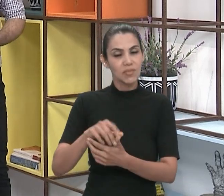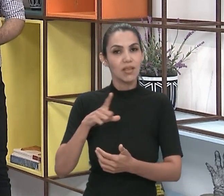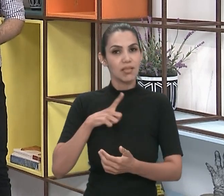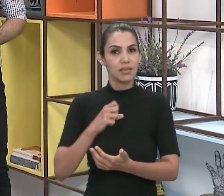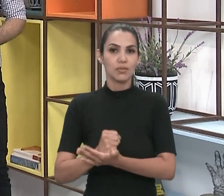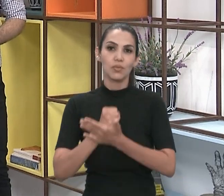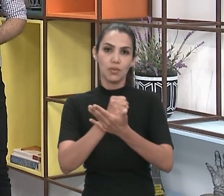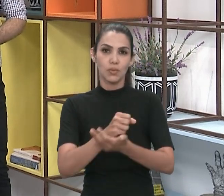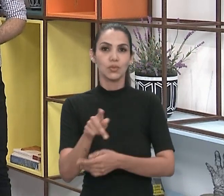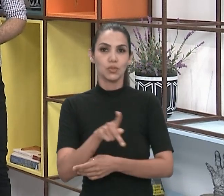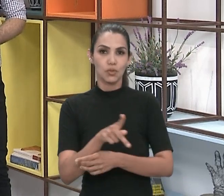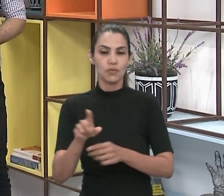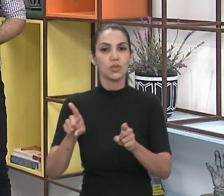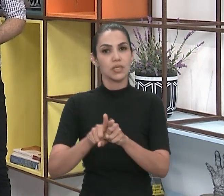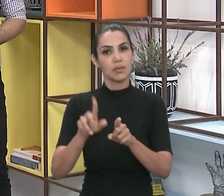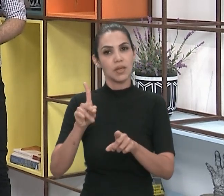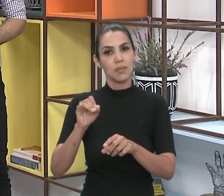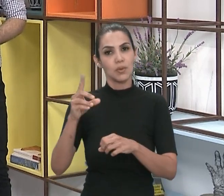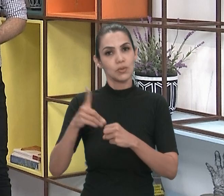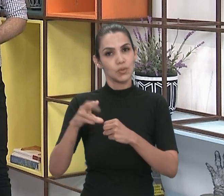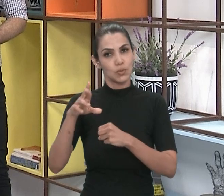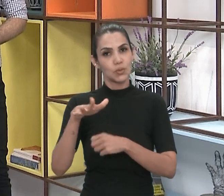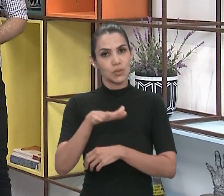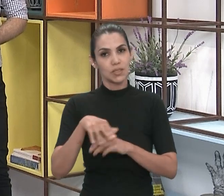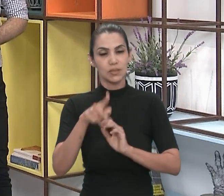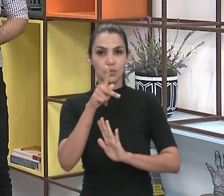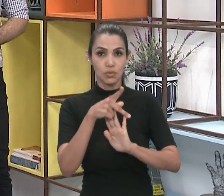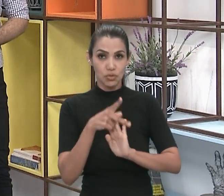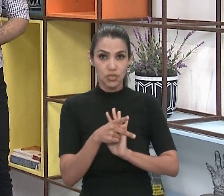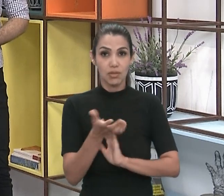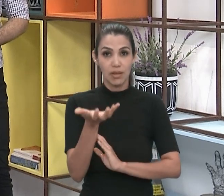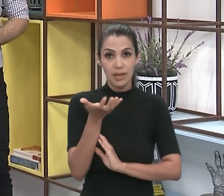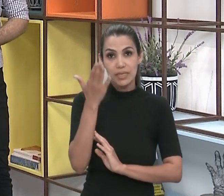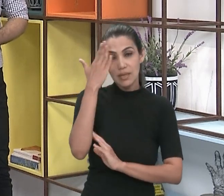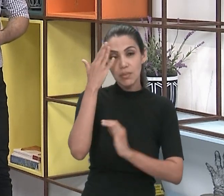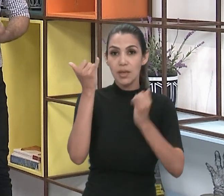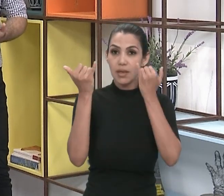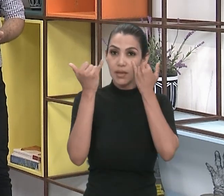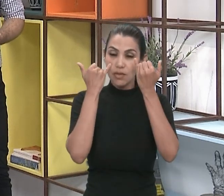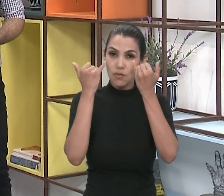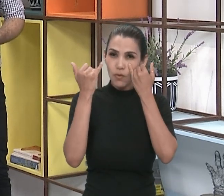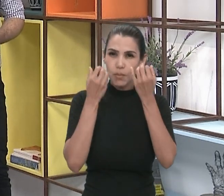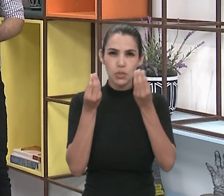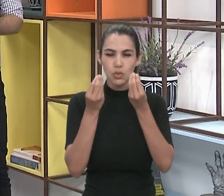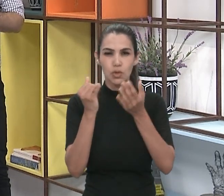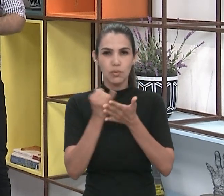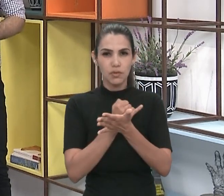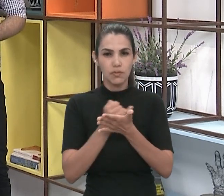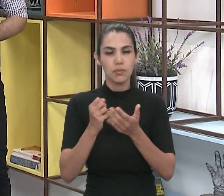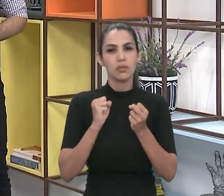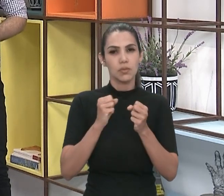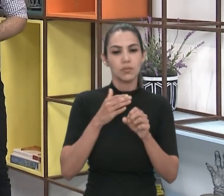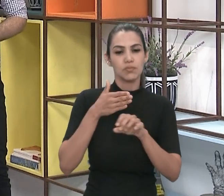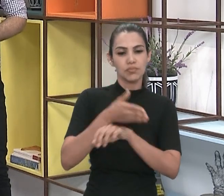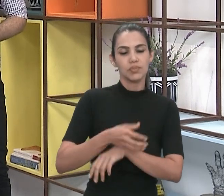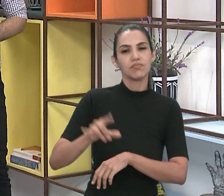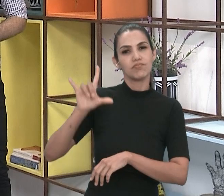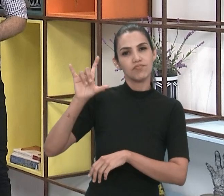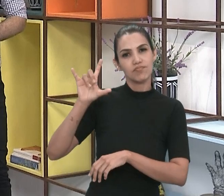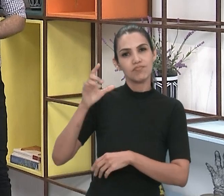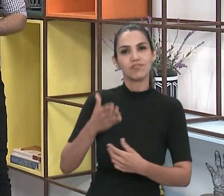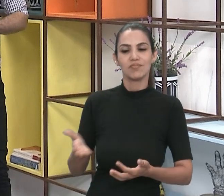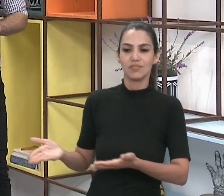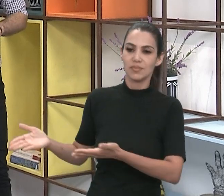de professores e pós-doutorandas do programa. Para acessar a programação e buscar mais informações, acesse o Instagram por meio